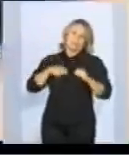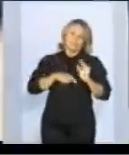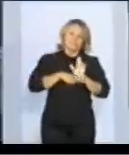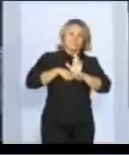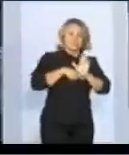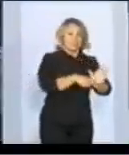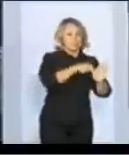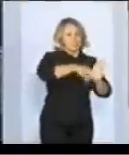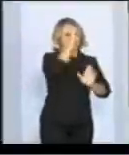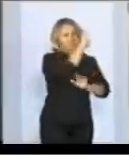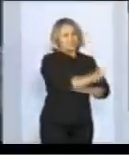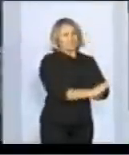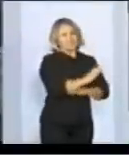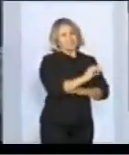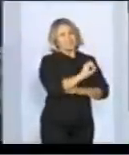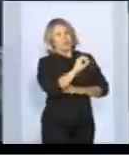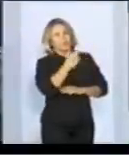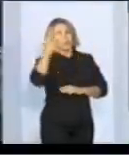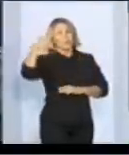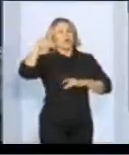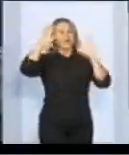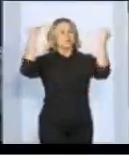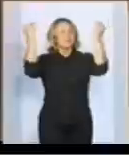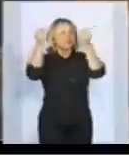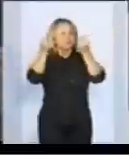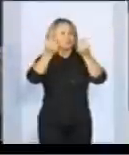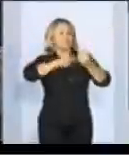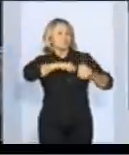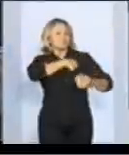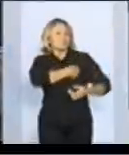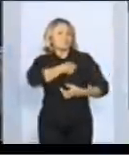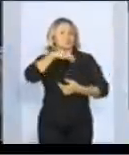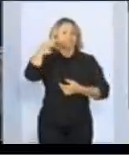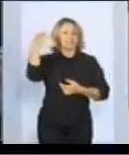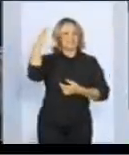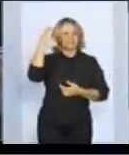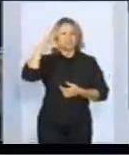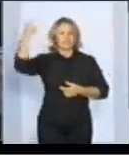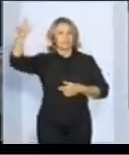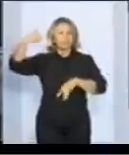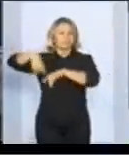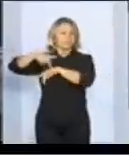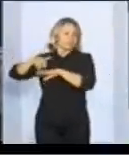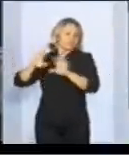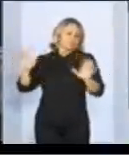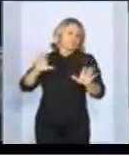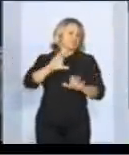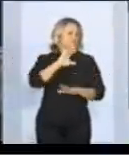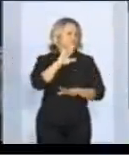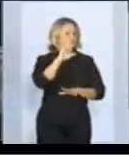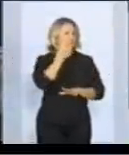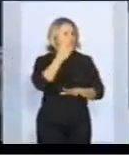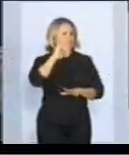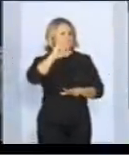nacional da Argentina, do Chile e assim por diante? Vamos pensar um pouquinho sobre isso também. Não é neutro o resultado. Nós